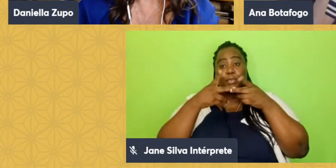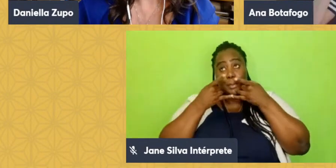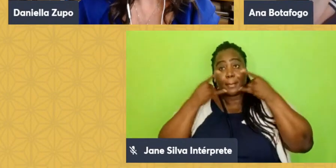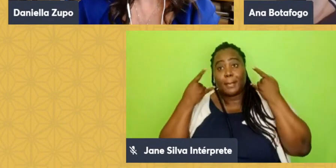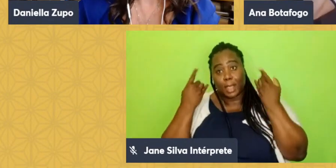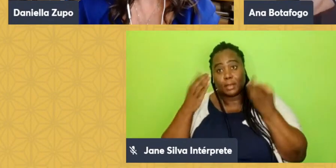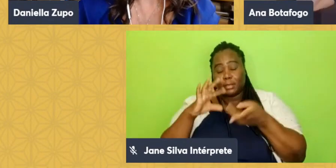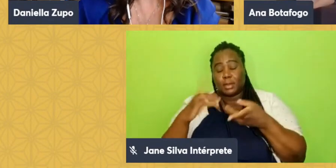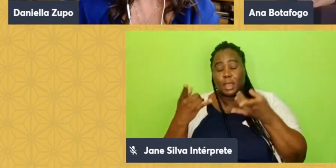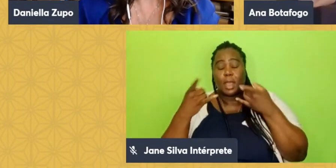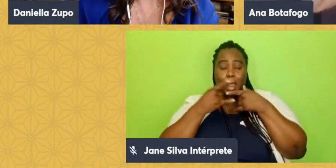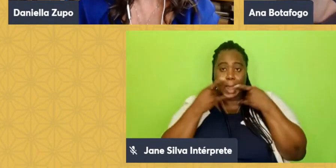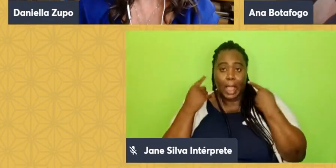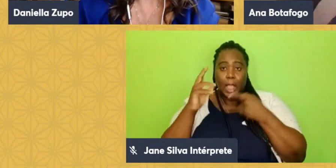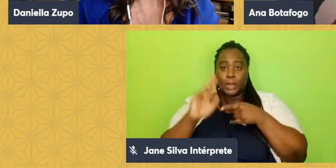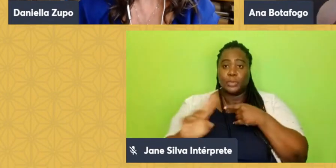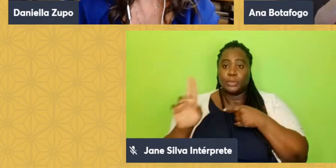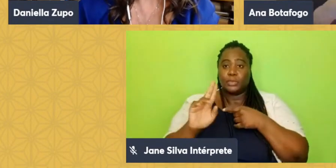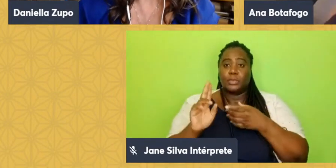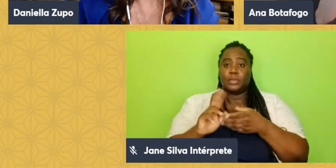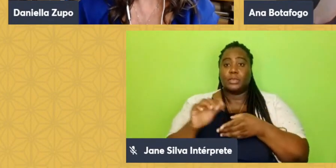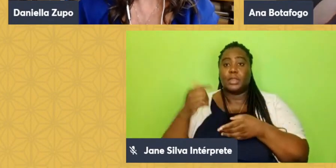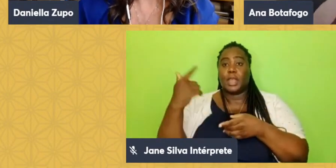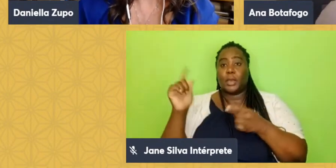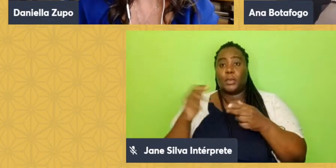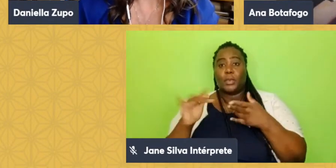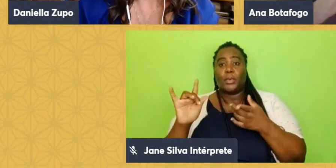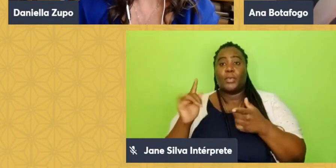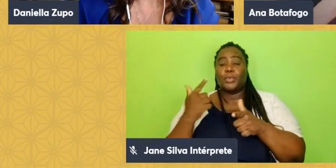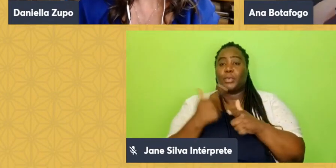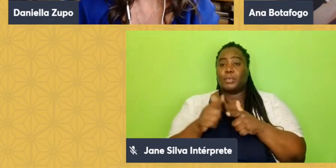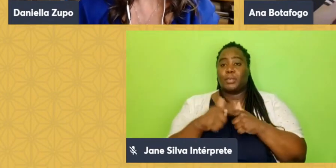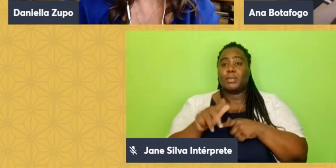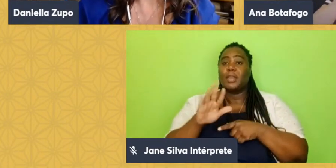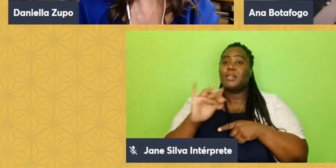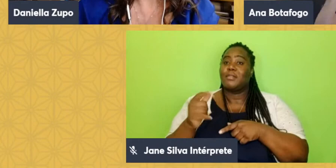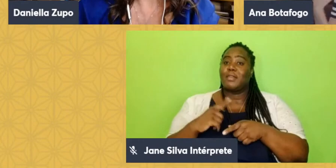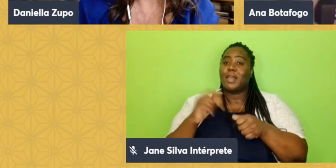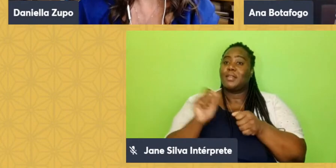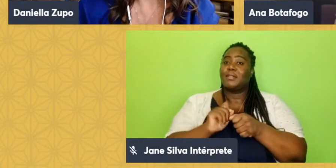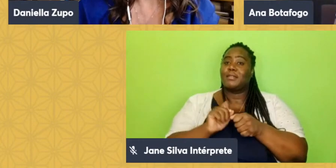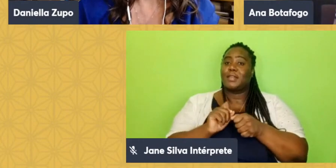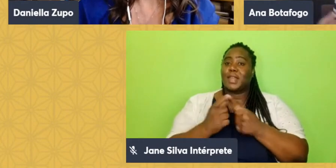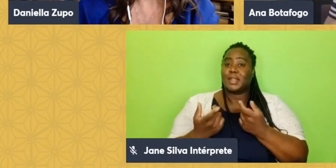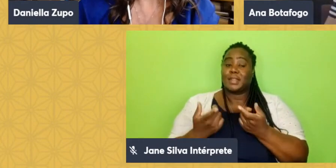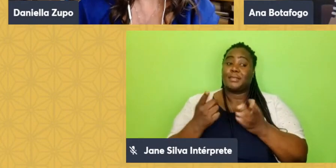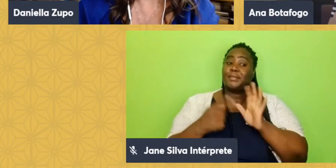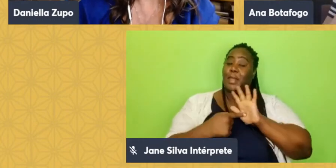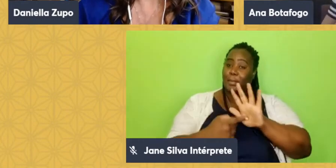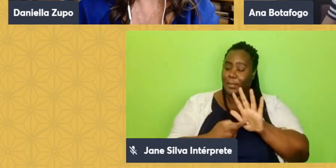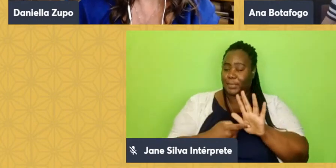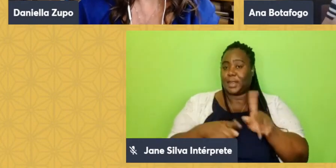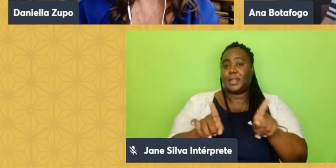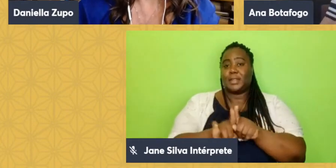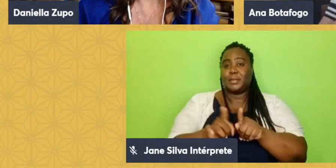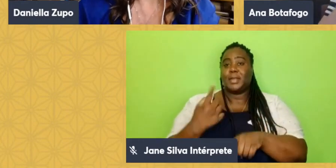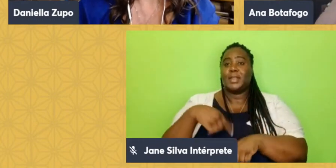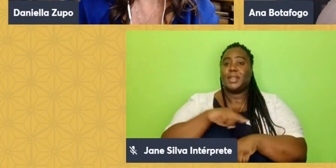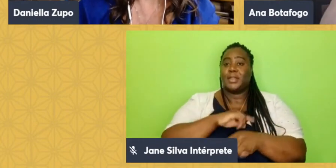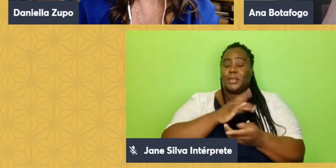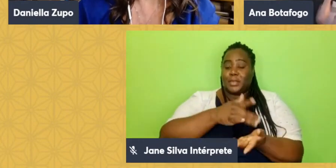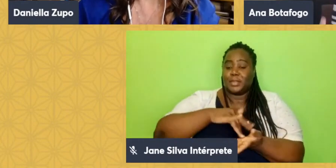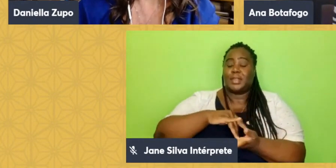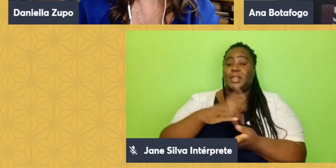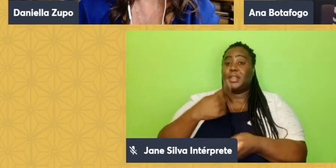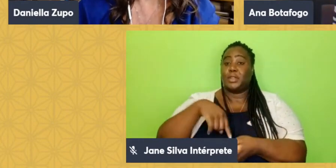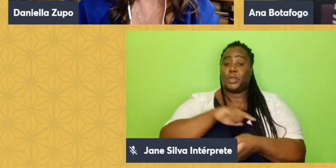todo mundo de máscara ainda né isso também é outro problema é que certamente vai trazer reflexos isso na nossa dança